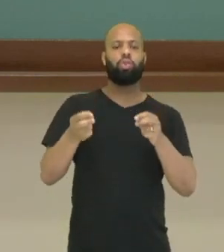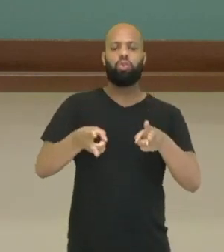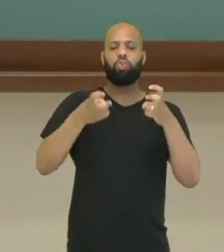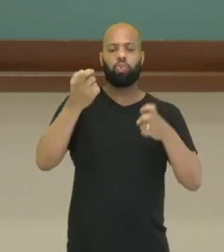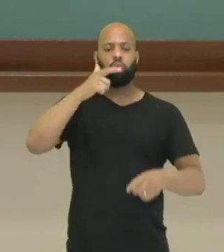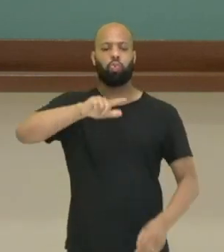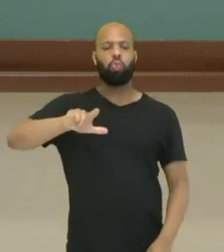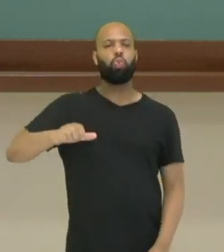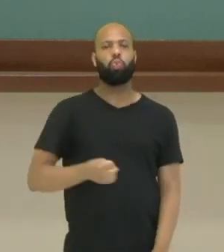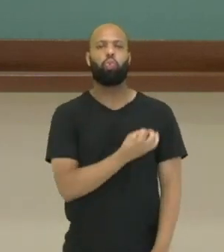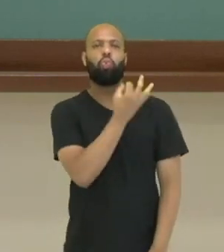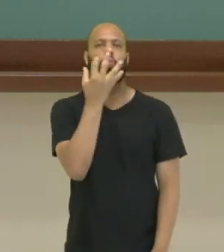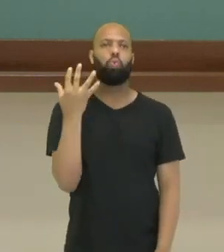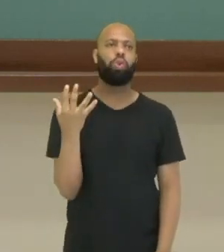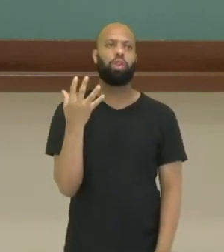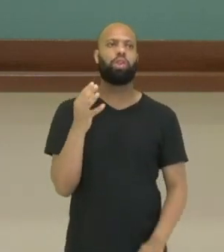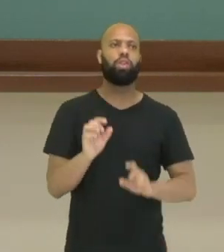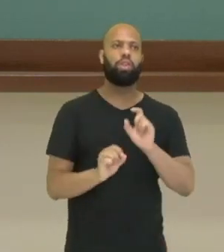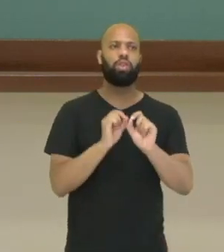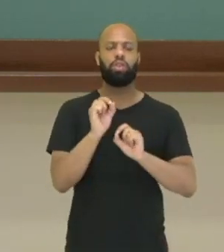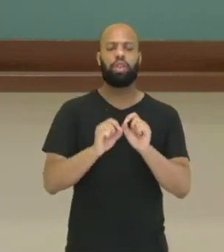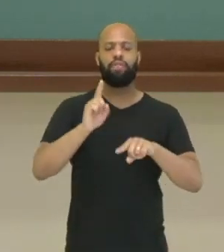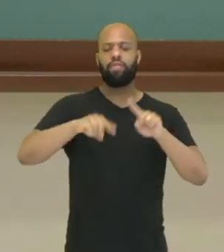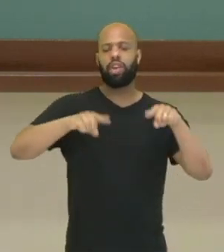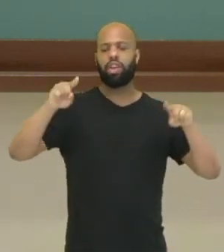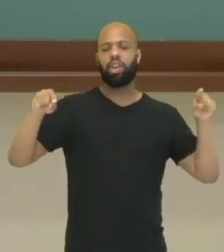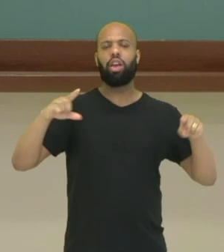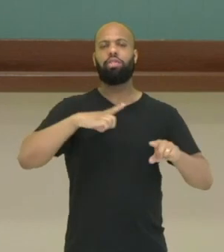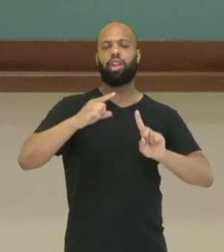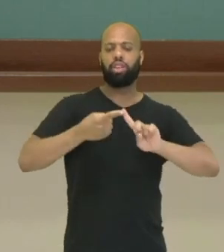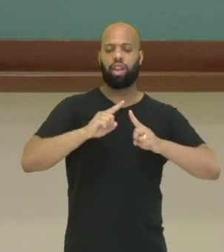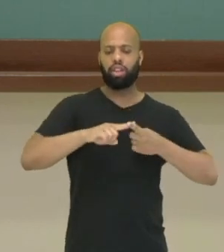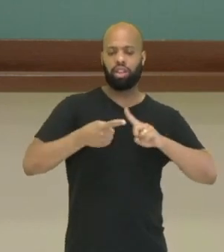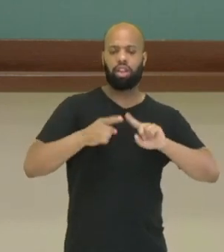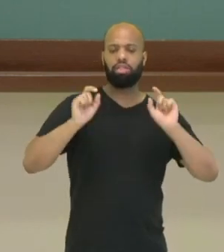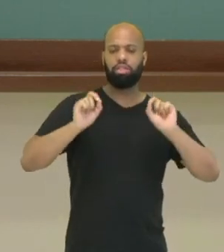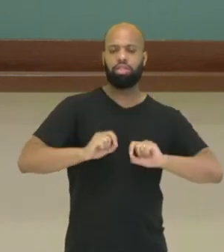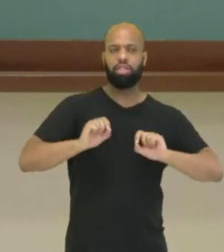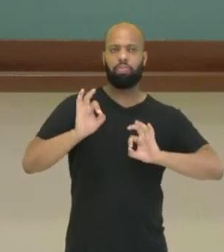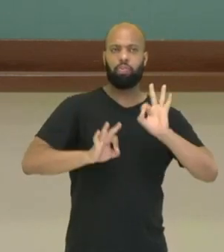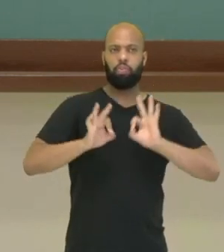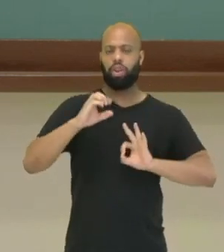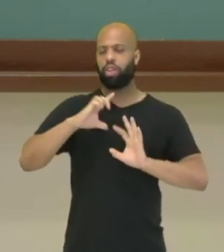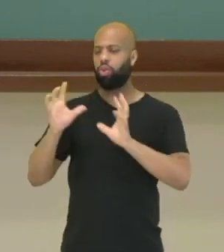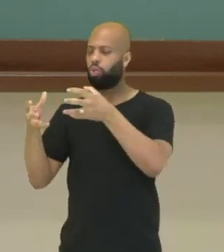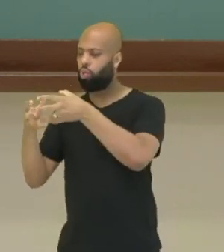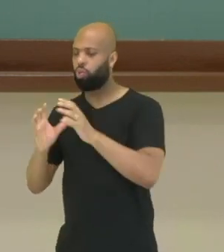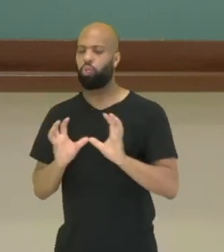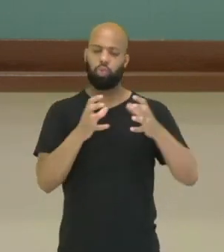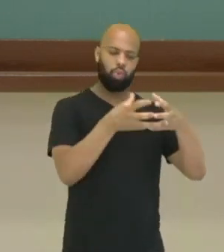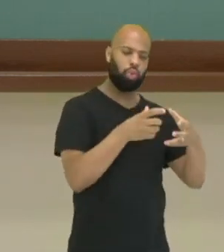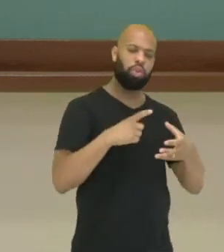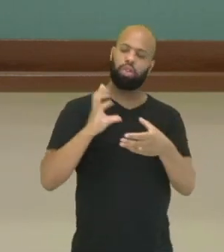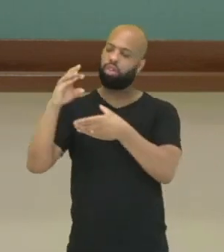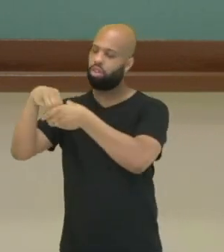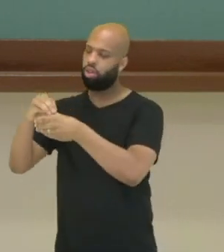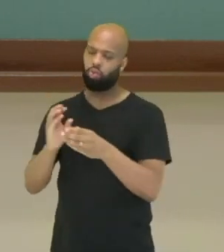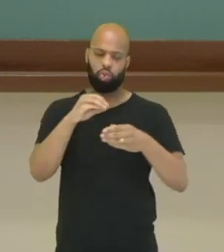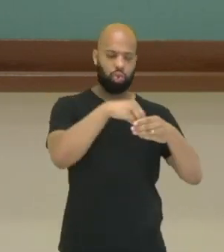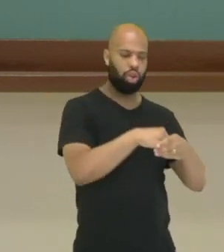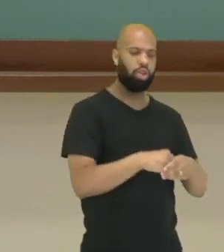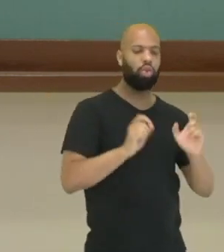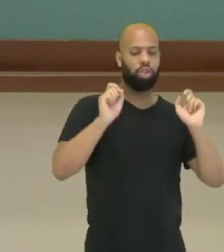a quantidade de variáveis, de coisas distintas que eu posso, no meu dia a